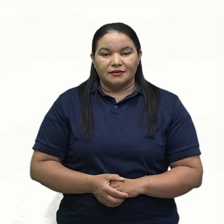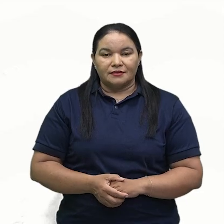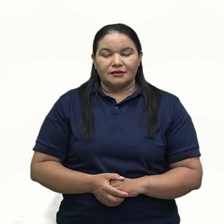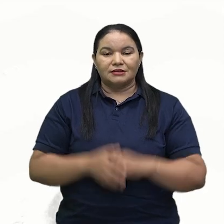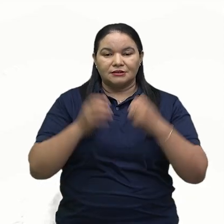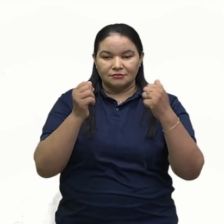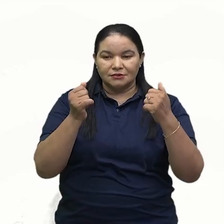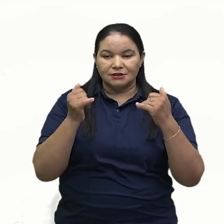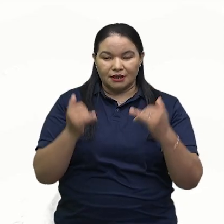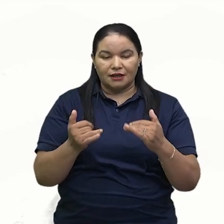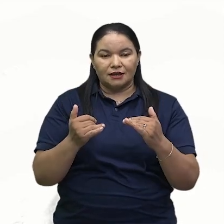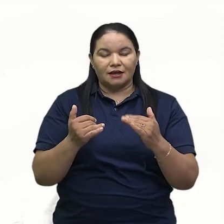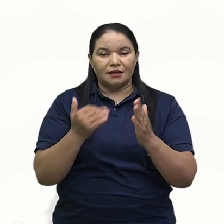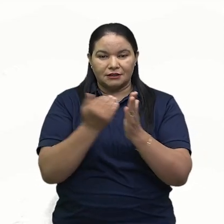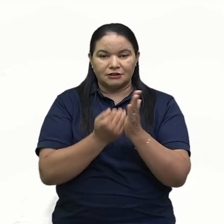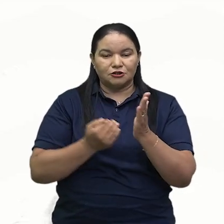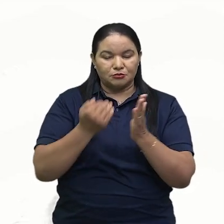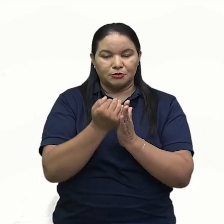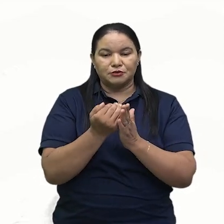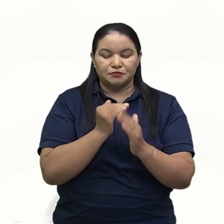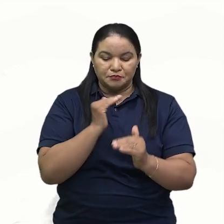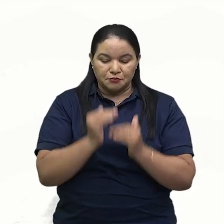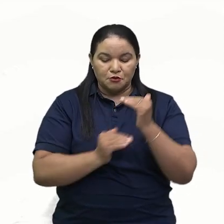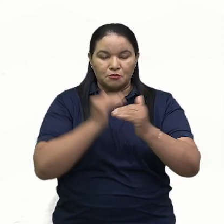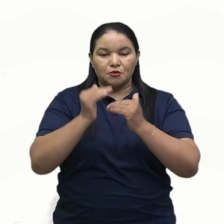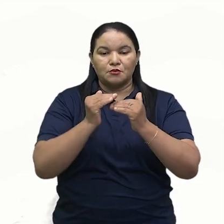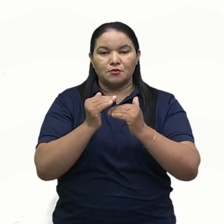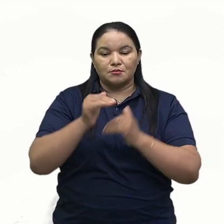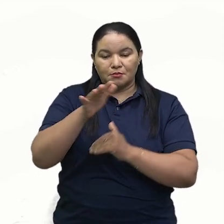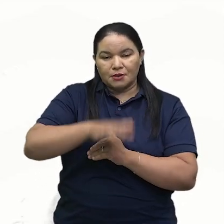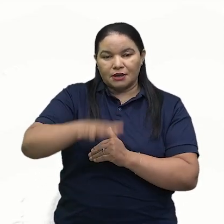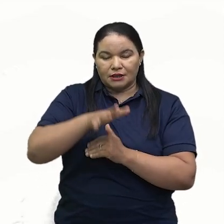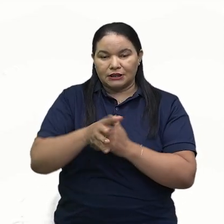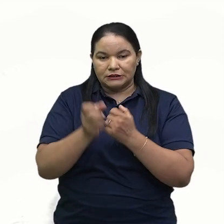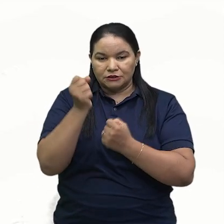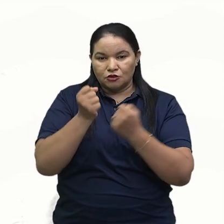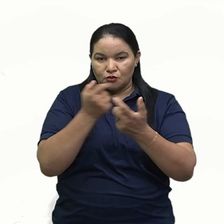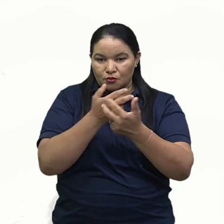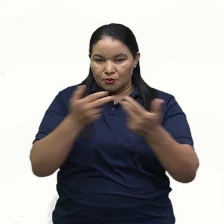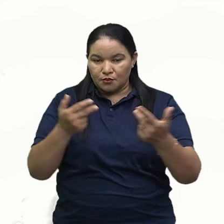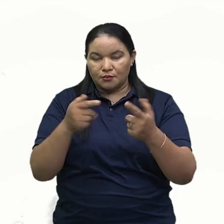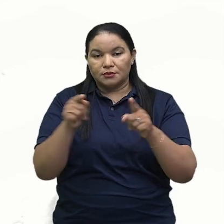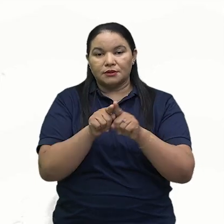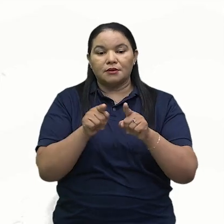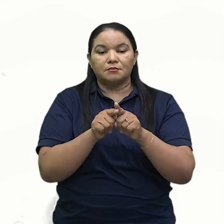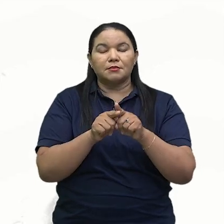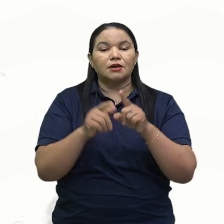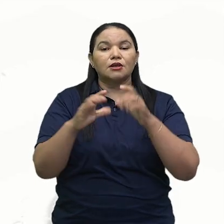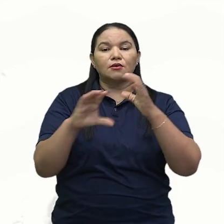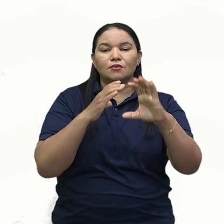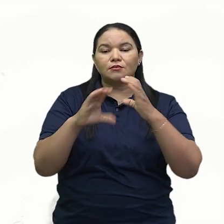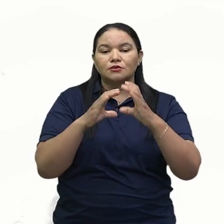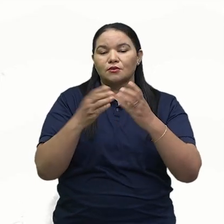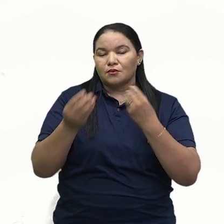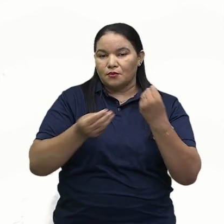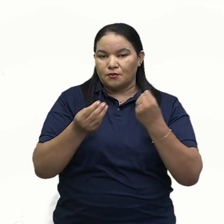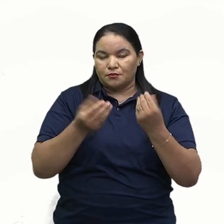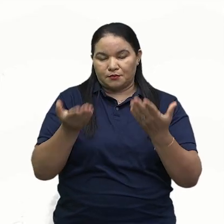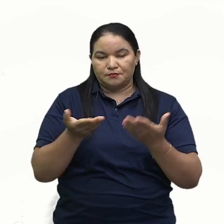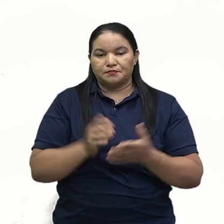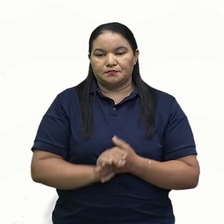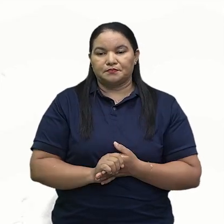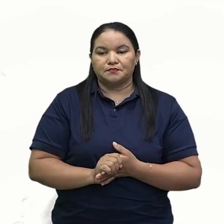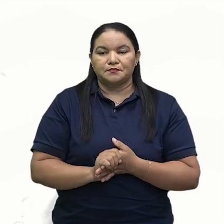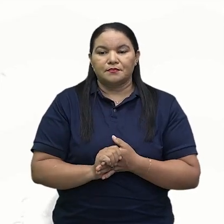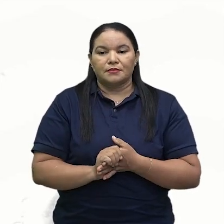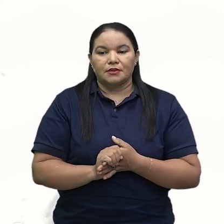vocês essa evolução nos transportes e nas comunicações, eu tenho aqui, nesse primeiro momento, a evolução